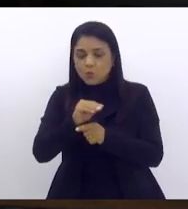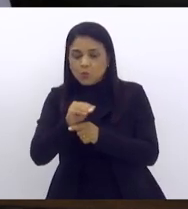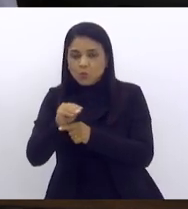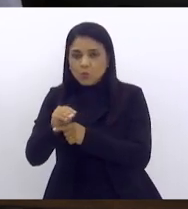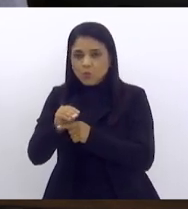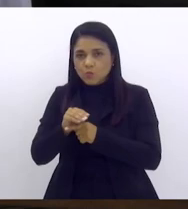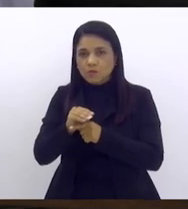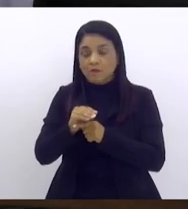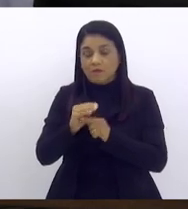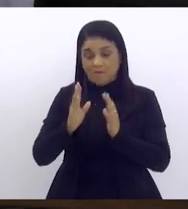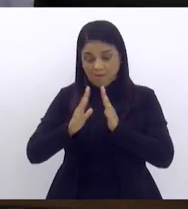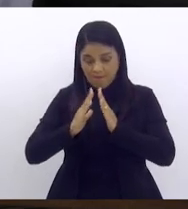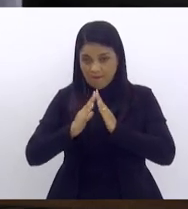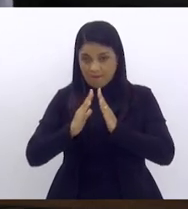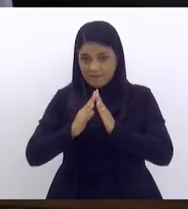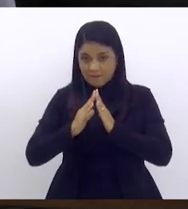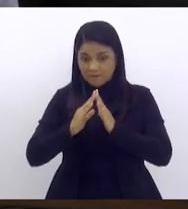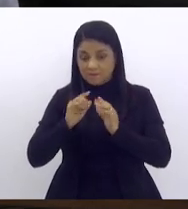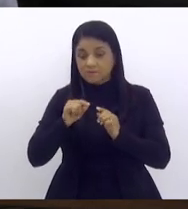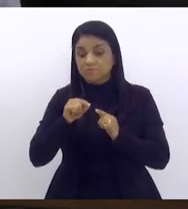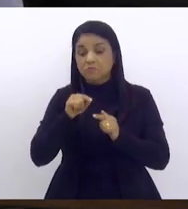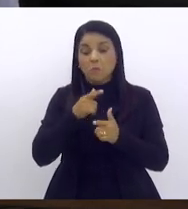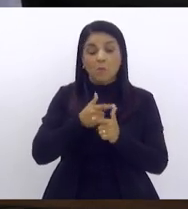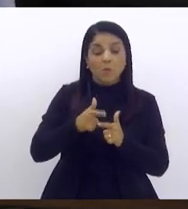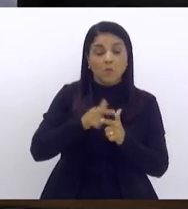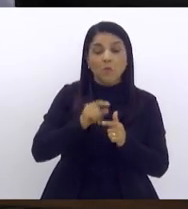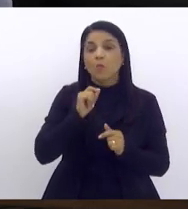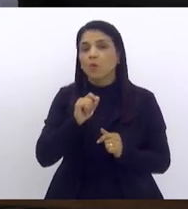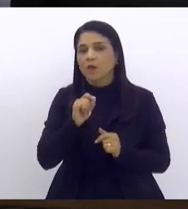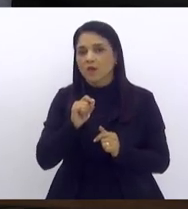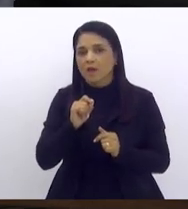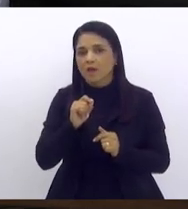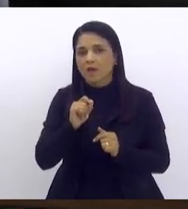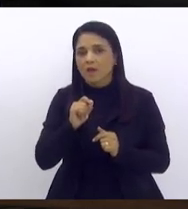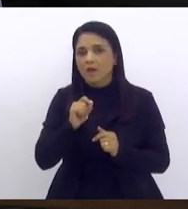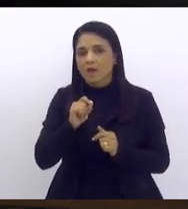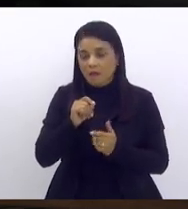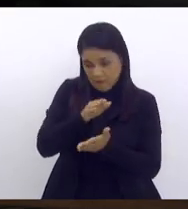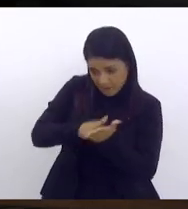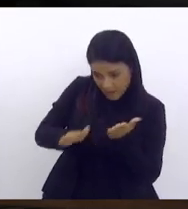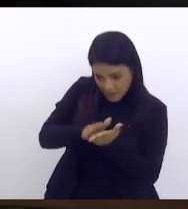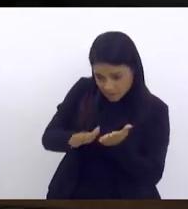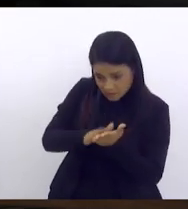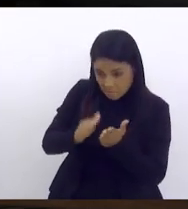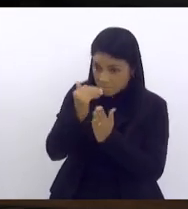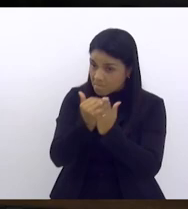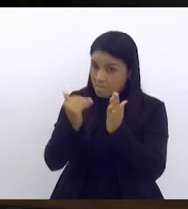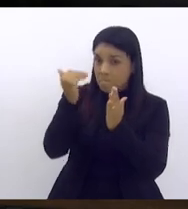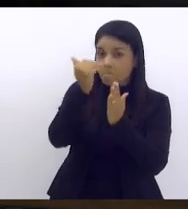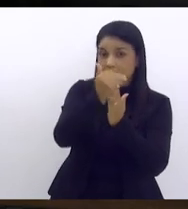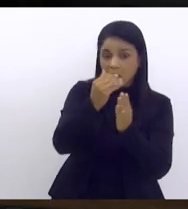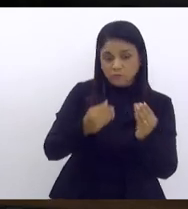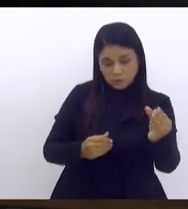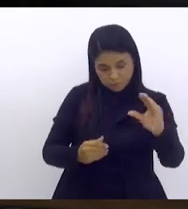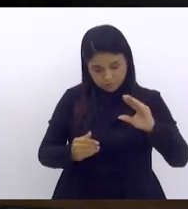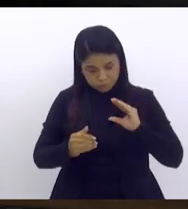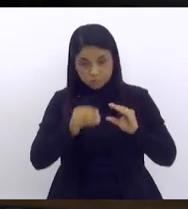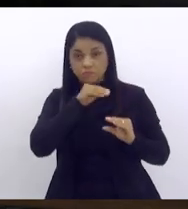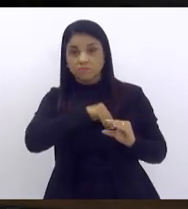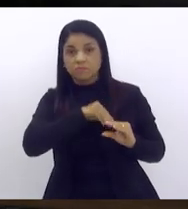o primeiro ato para gerar o problema é você continuar gastando mais do que ganha. Qualquer dona de casa sabe disso. Se ela começar a